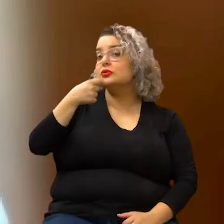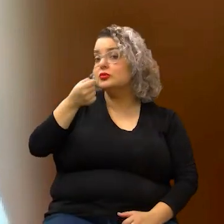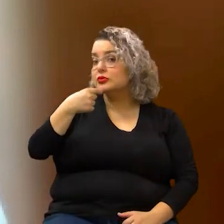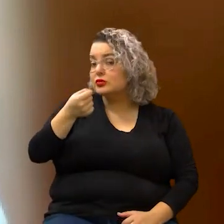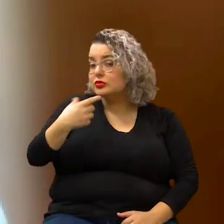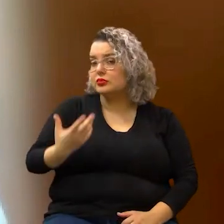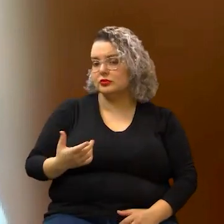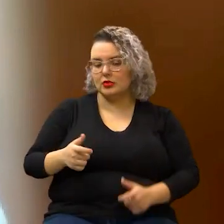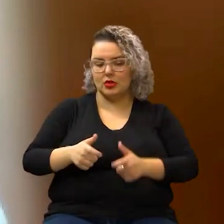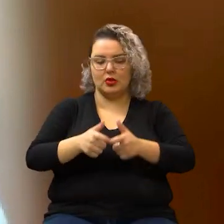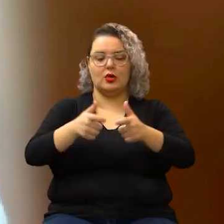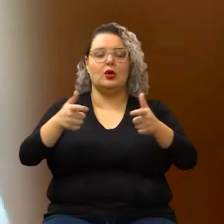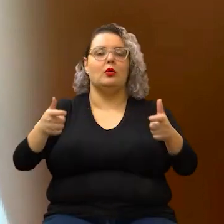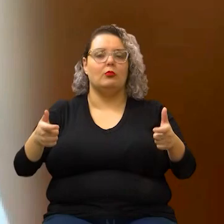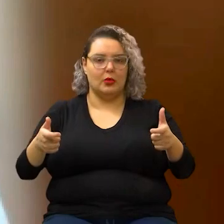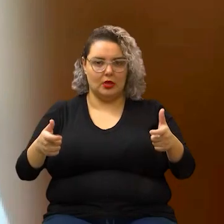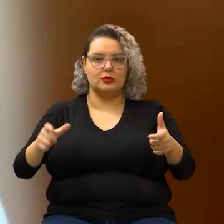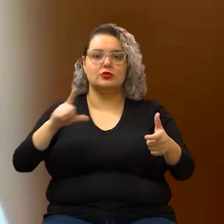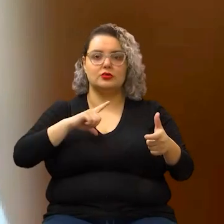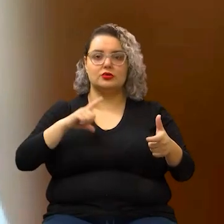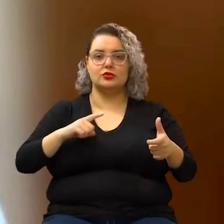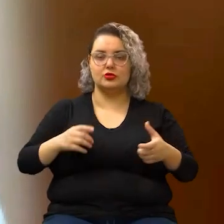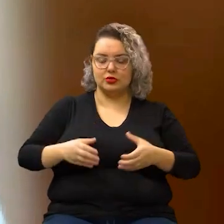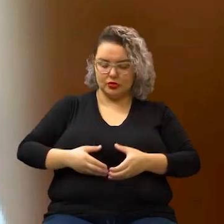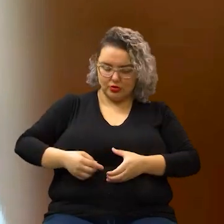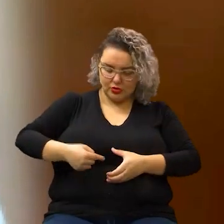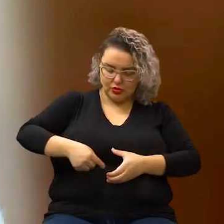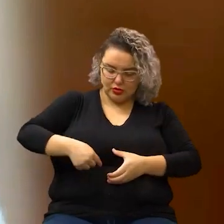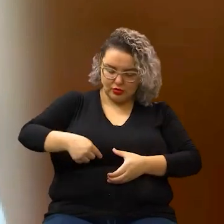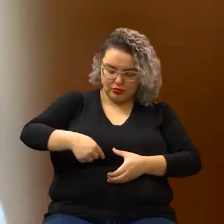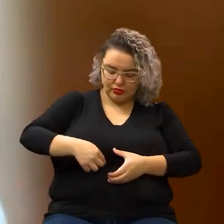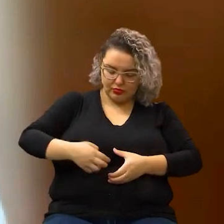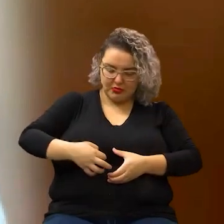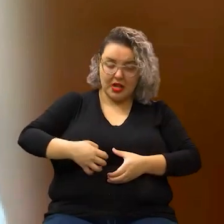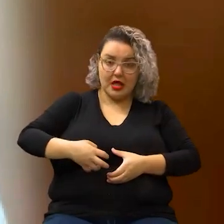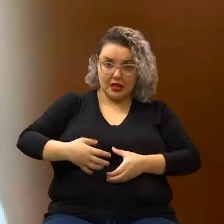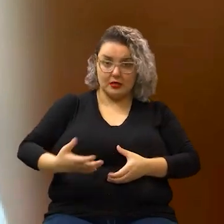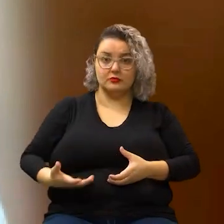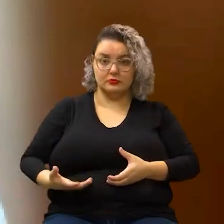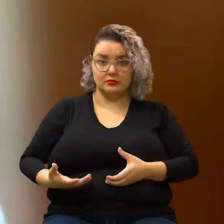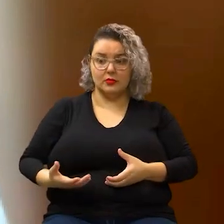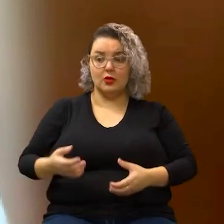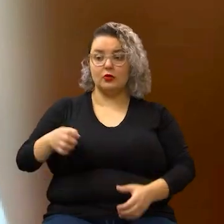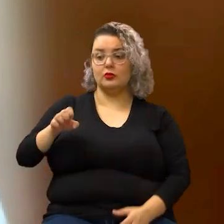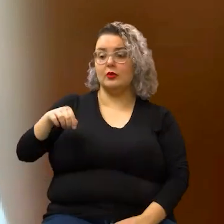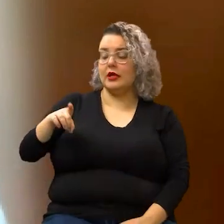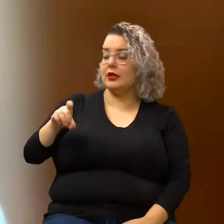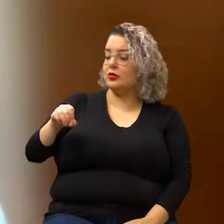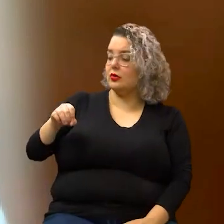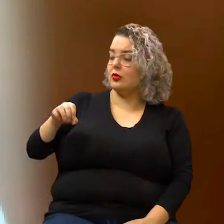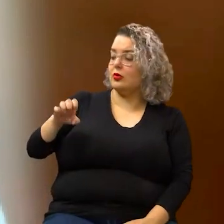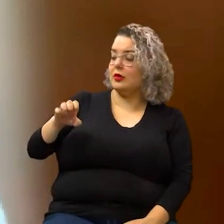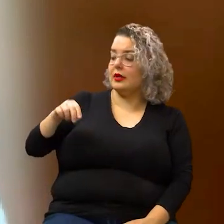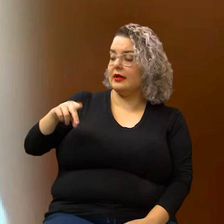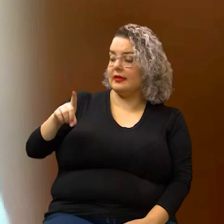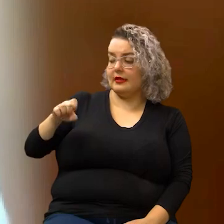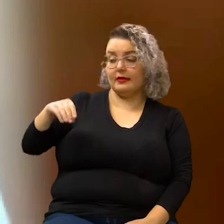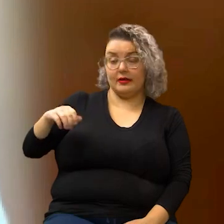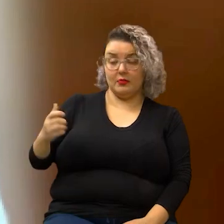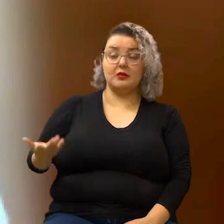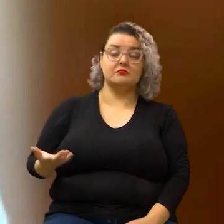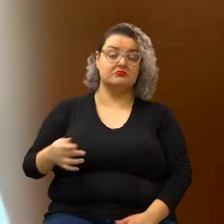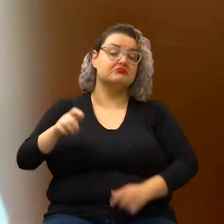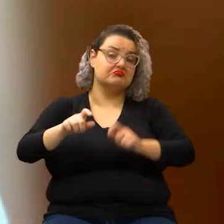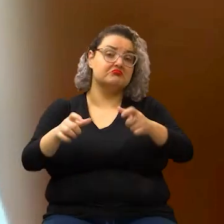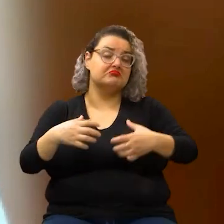uso desses medicamentos aumenta a chance de ter úlceras pépticas no estômago ou no duodeno. Acho que